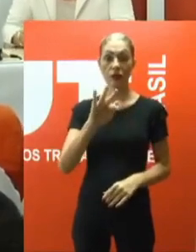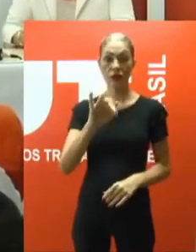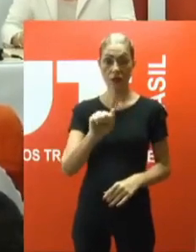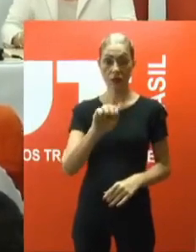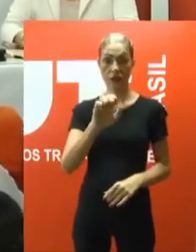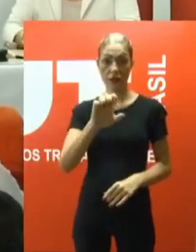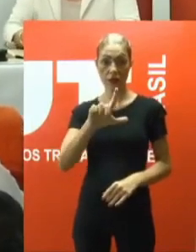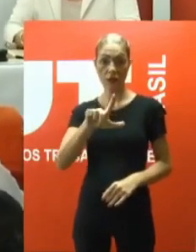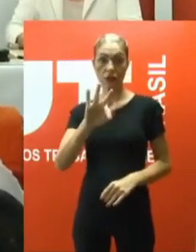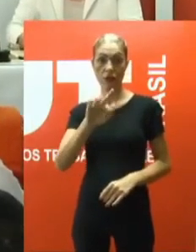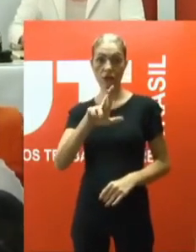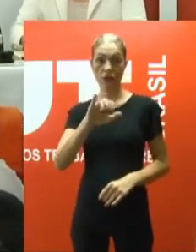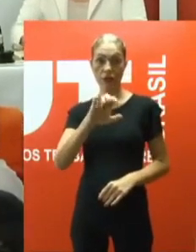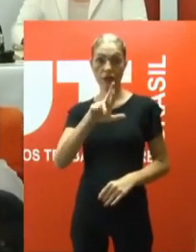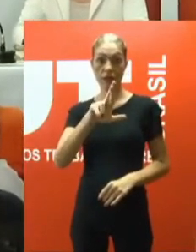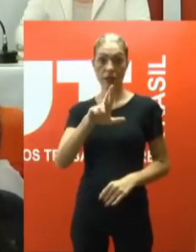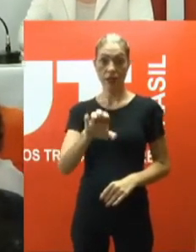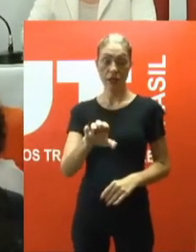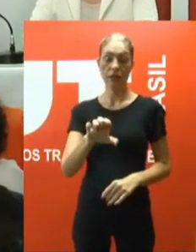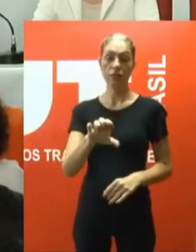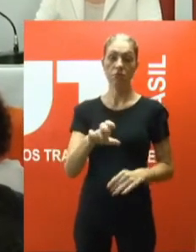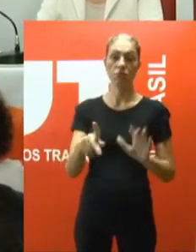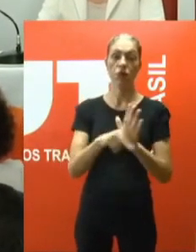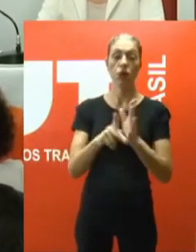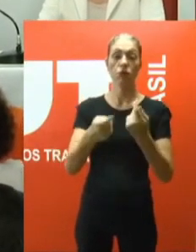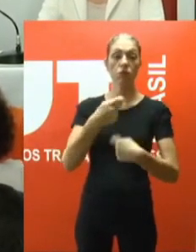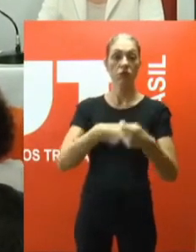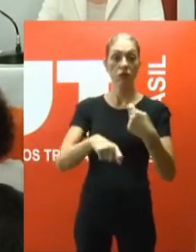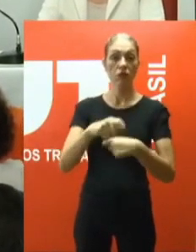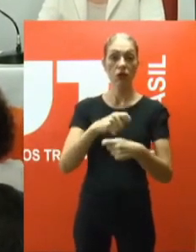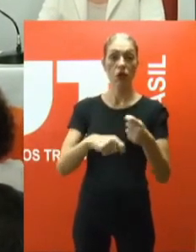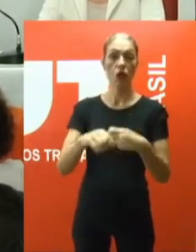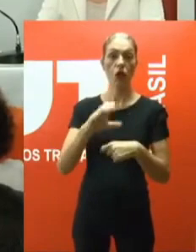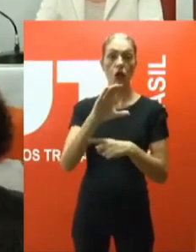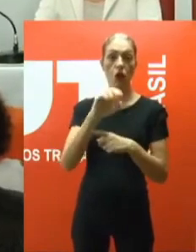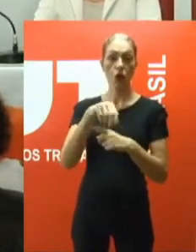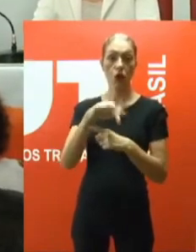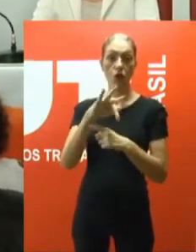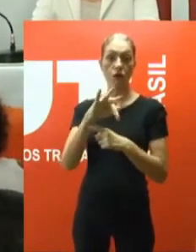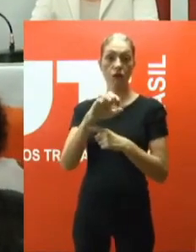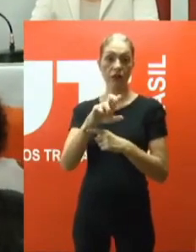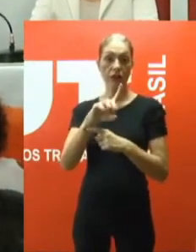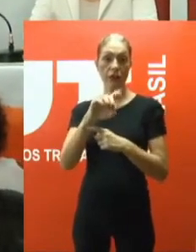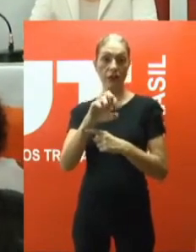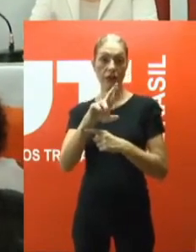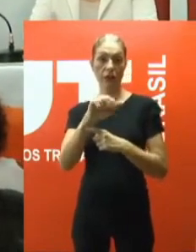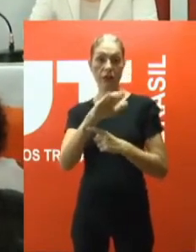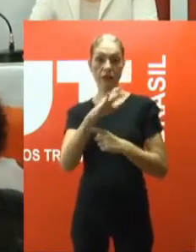nosso dirigente da Confederação Sindical das Américas. Companheiro.